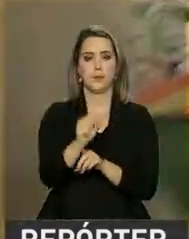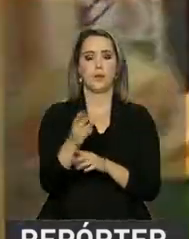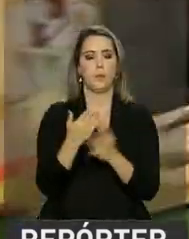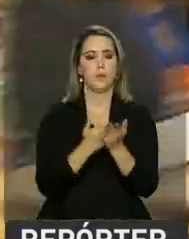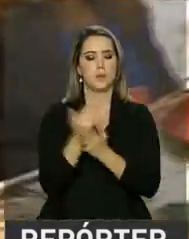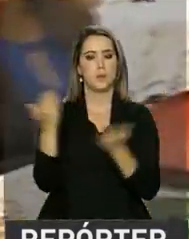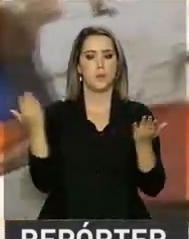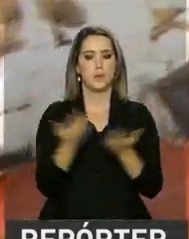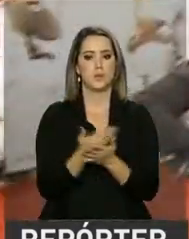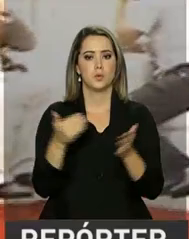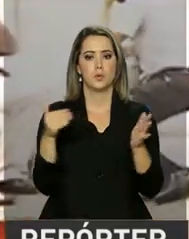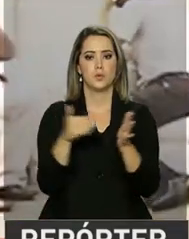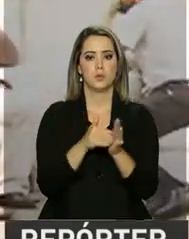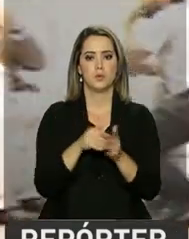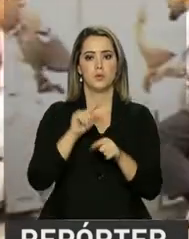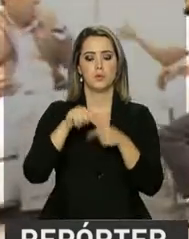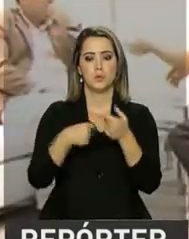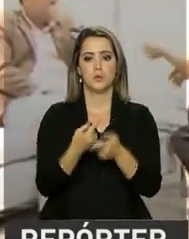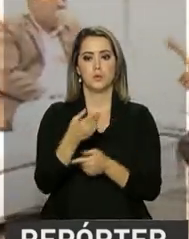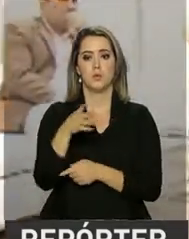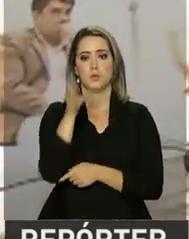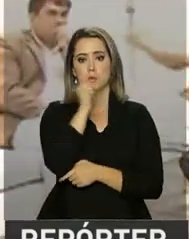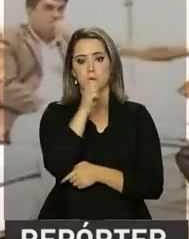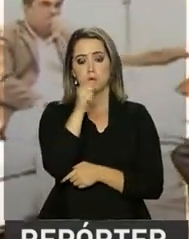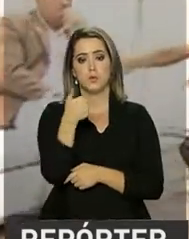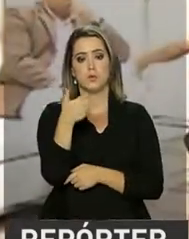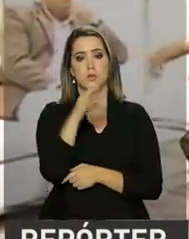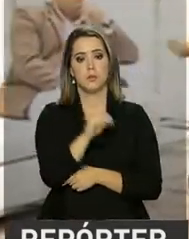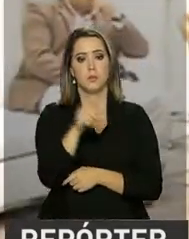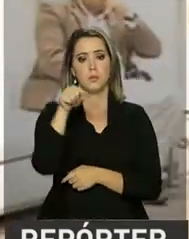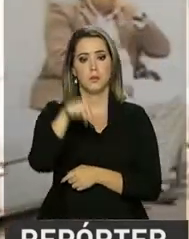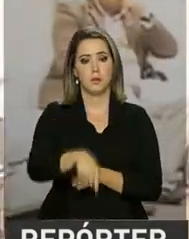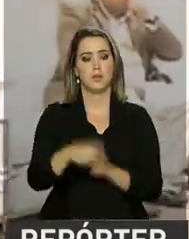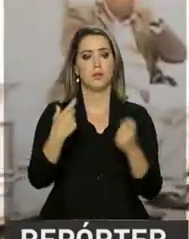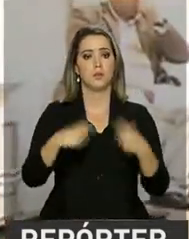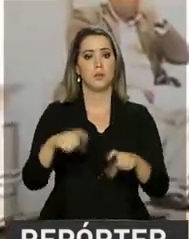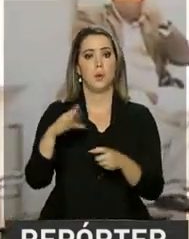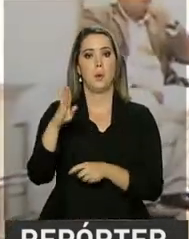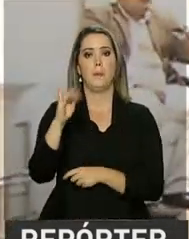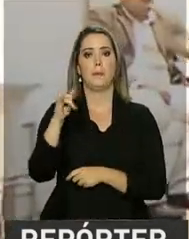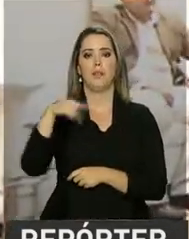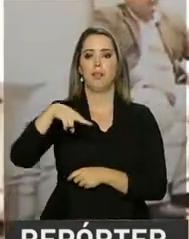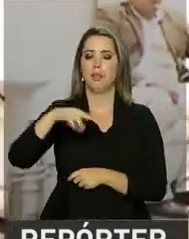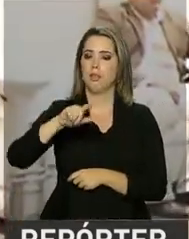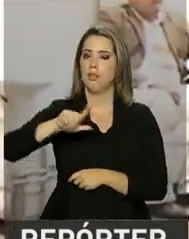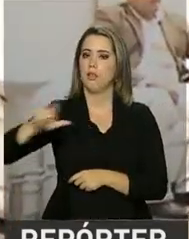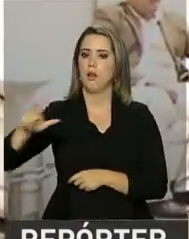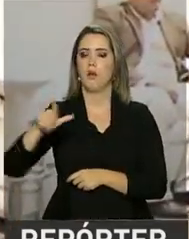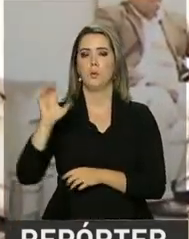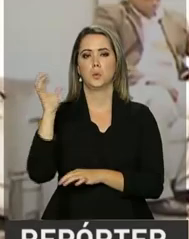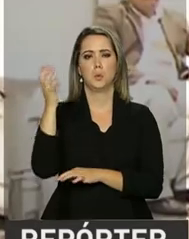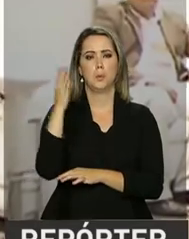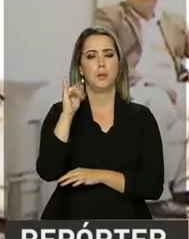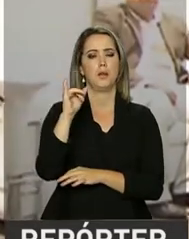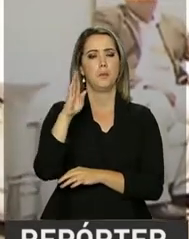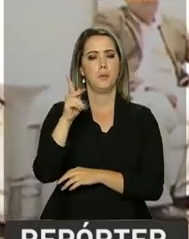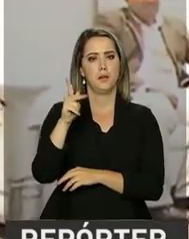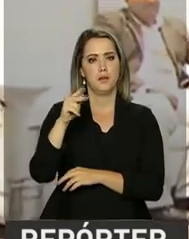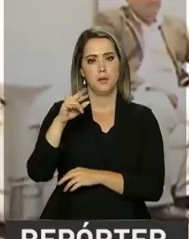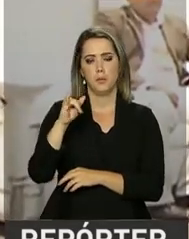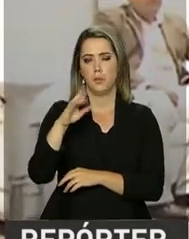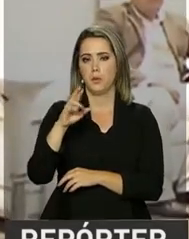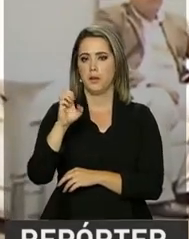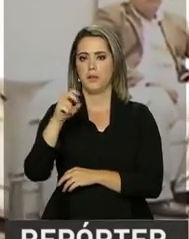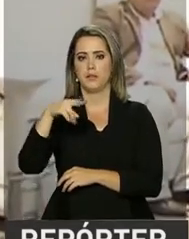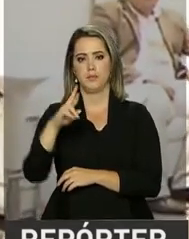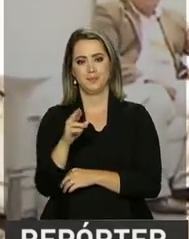começou hoje e vai até o próximo sábado, dia 10, aqui no pavilhão da Bienal, no Parque do Ibirapuera, na capital paulista.